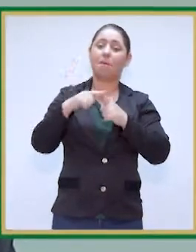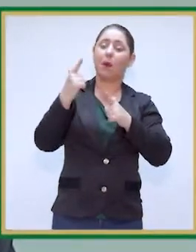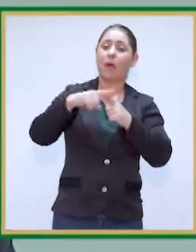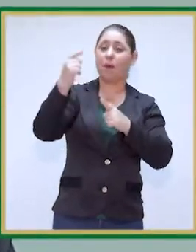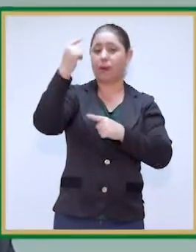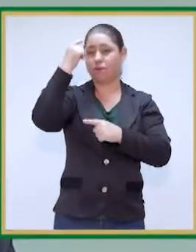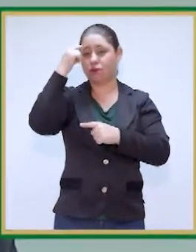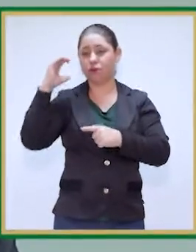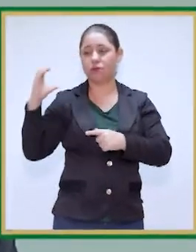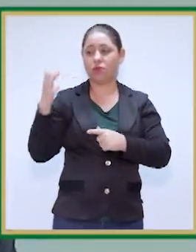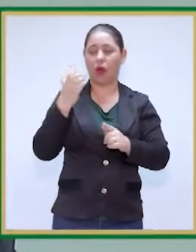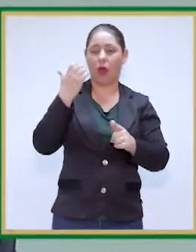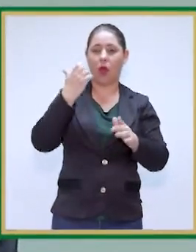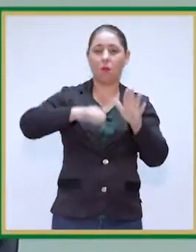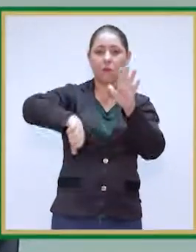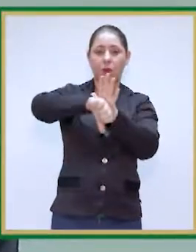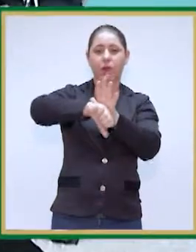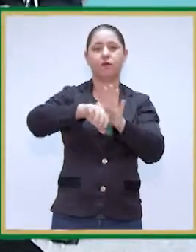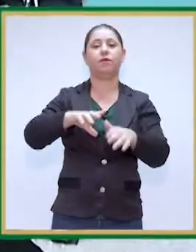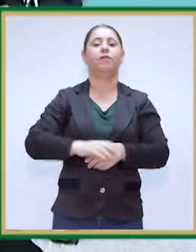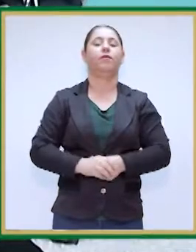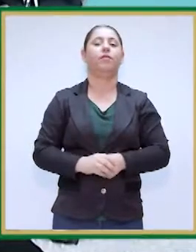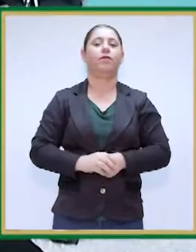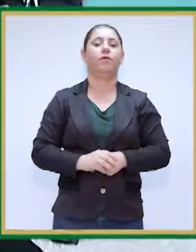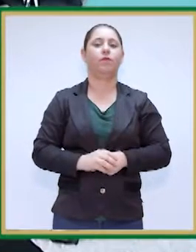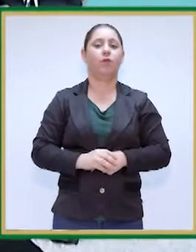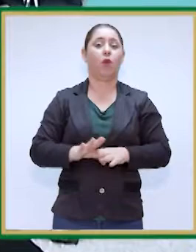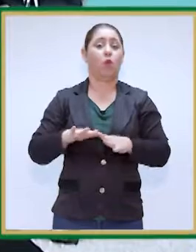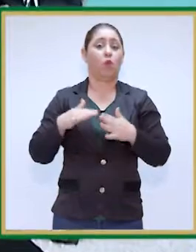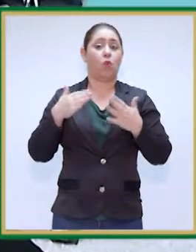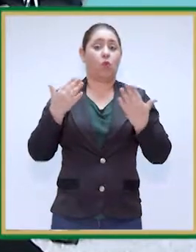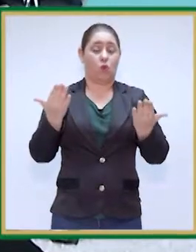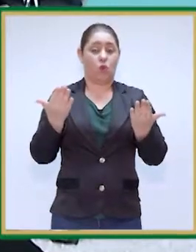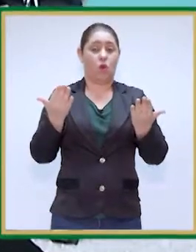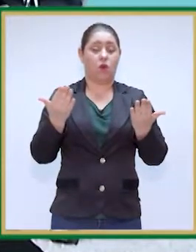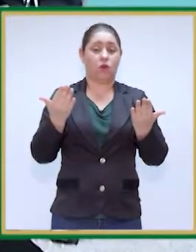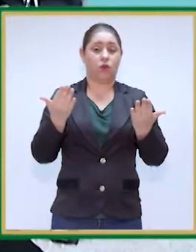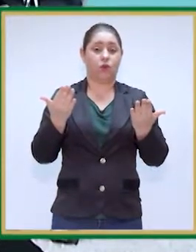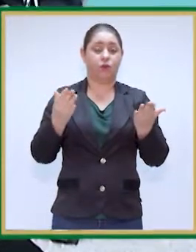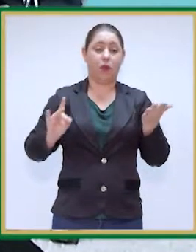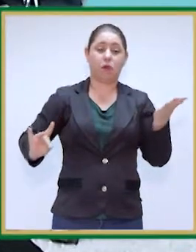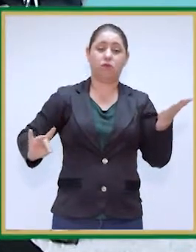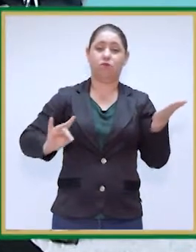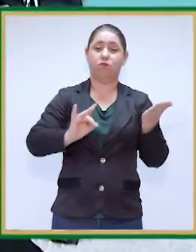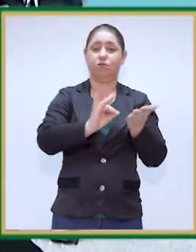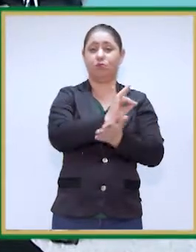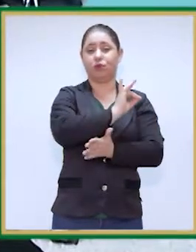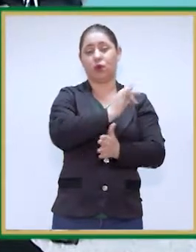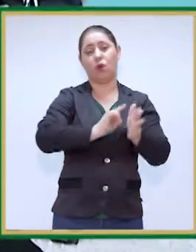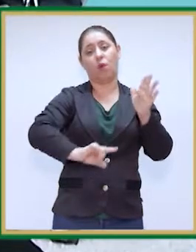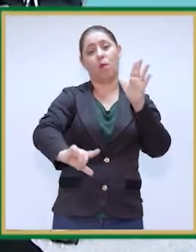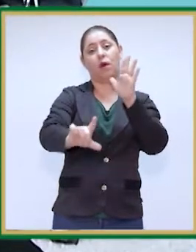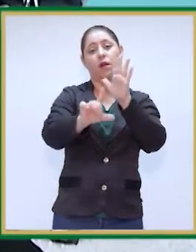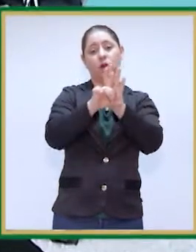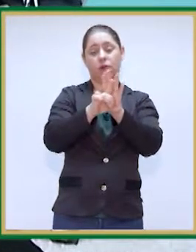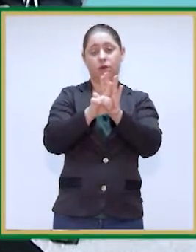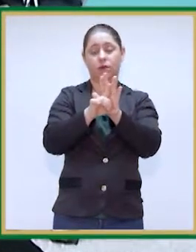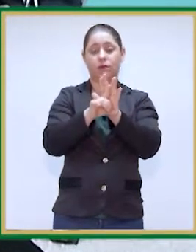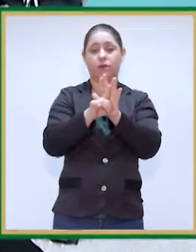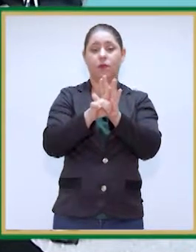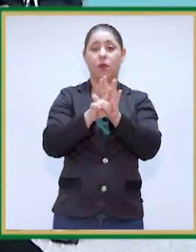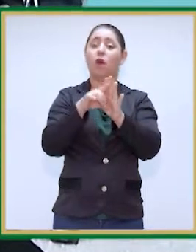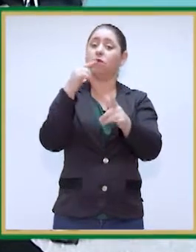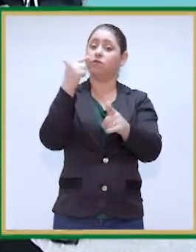transtorno mental em conflito com a lei. Então, quando a gente promulga uma lei, quando sanciona uma lei, publica-se uma